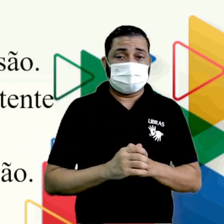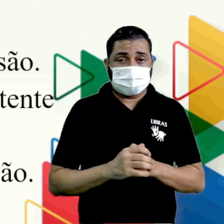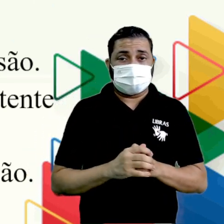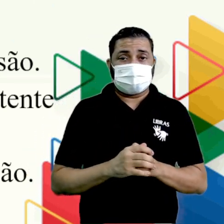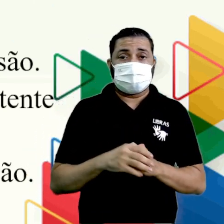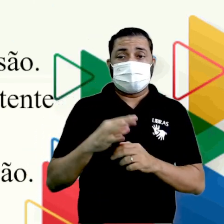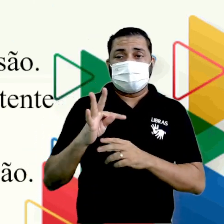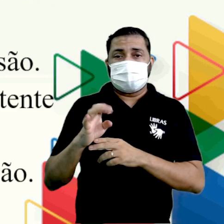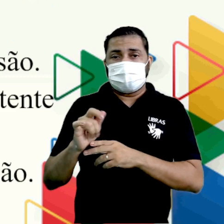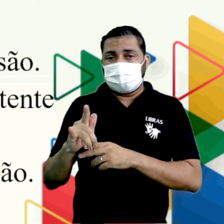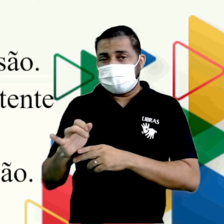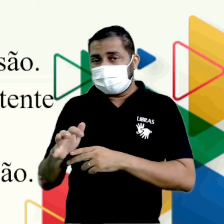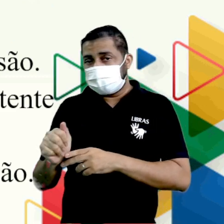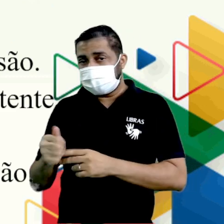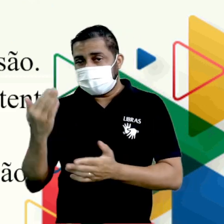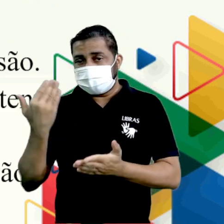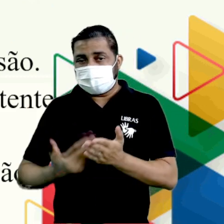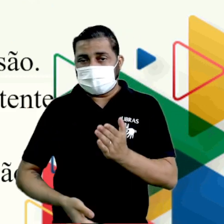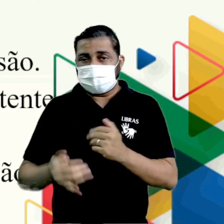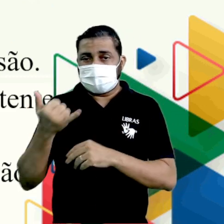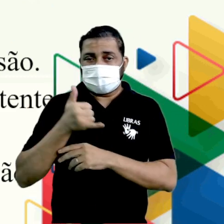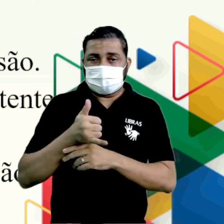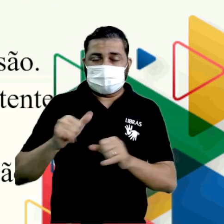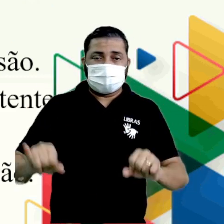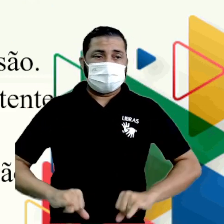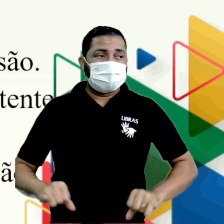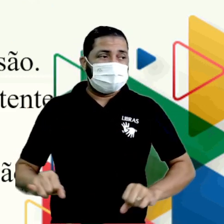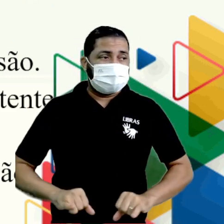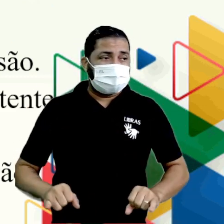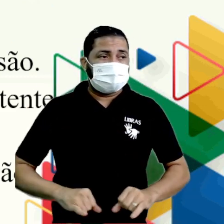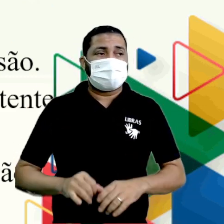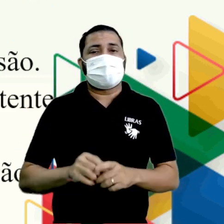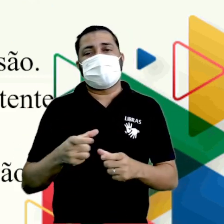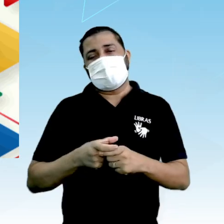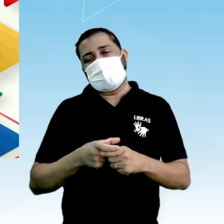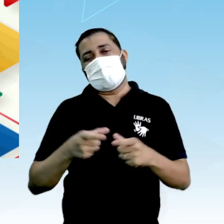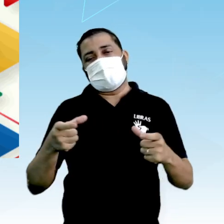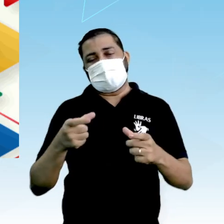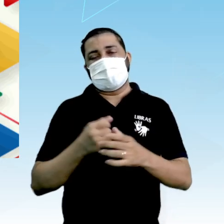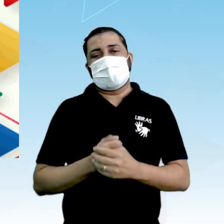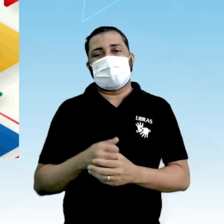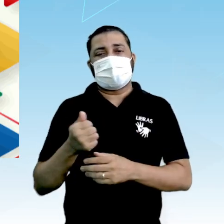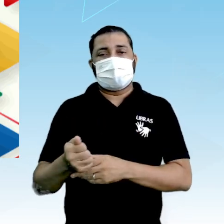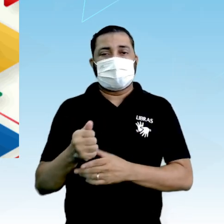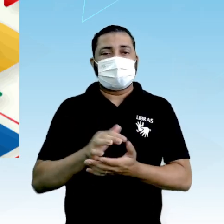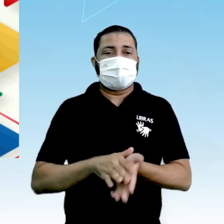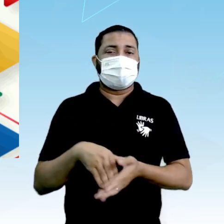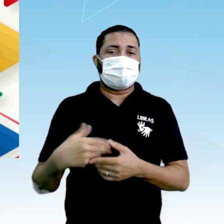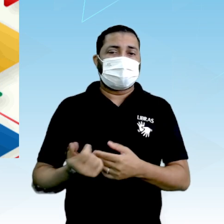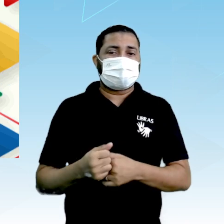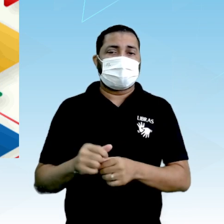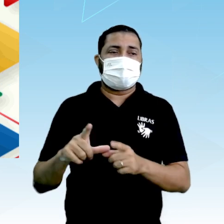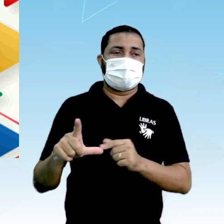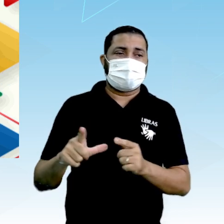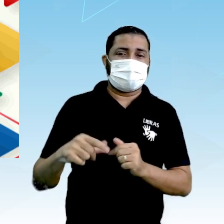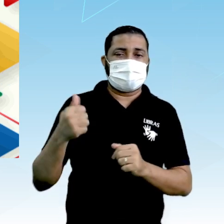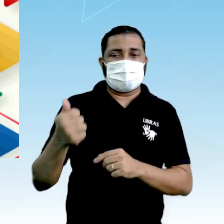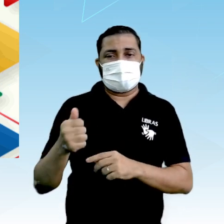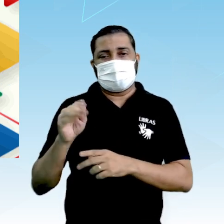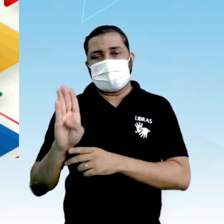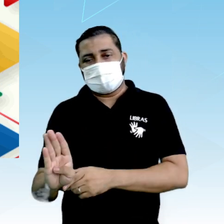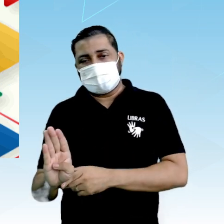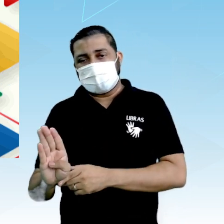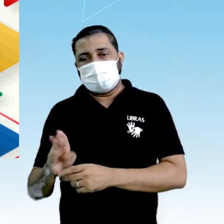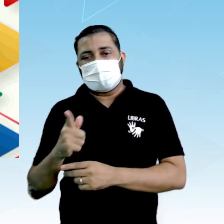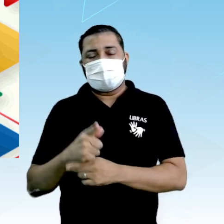a tendência a perder elétrons, a sofrer corrosão, é maior justamente em A. Então, entre a letra A e a letra B, a